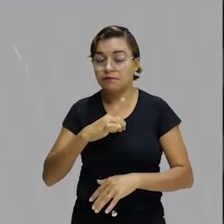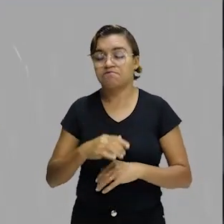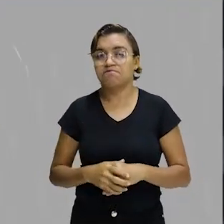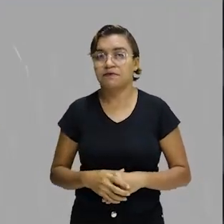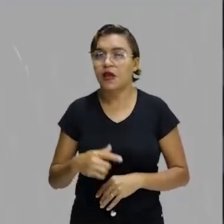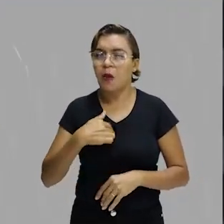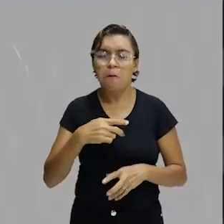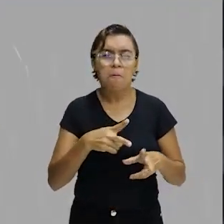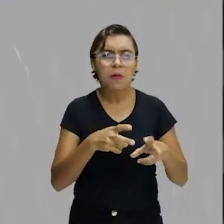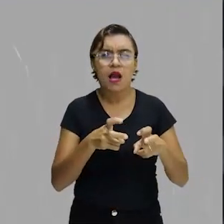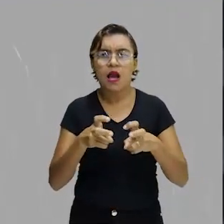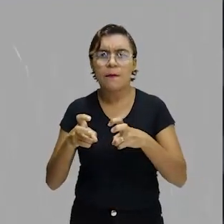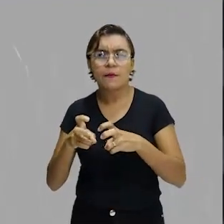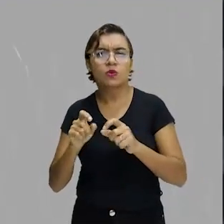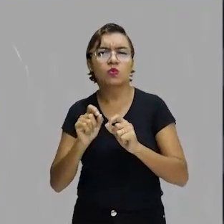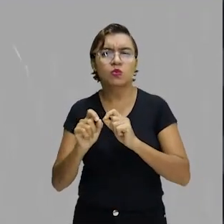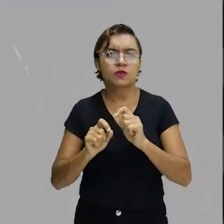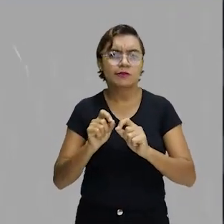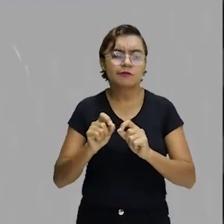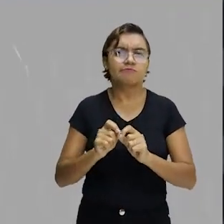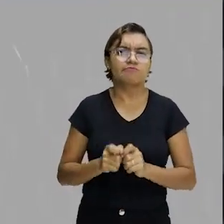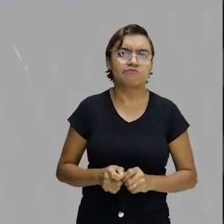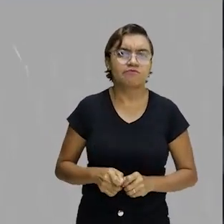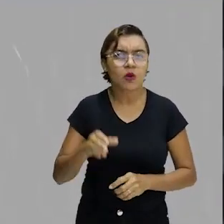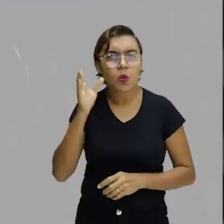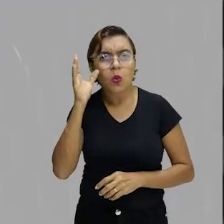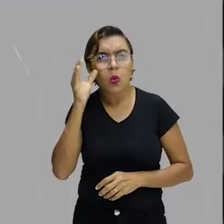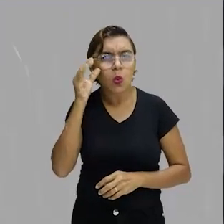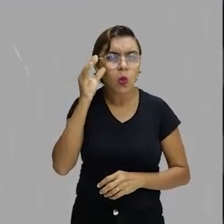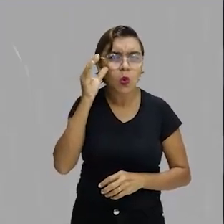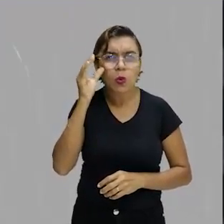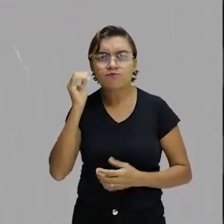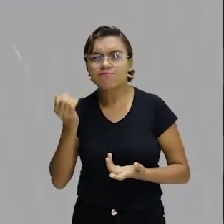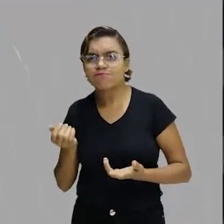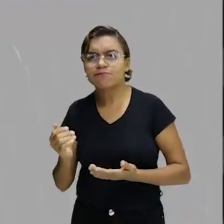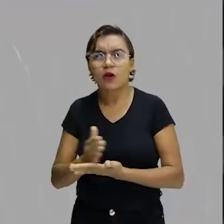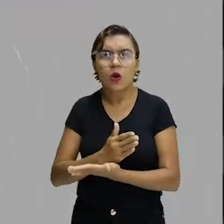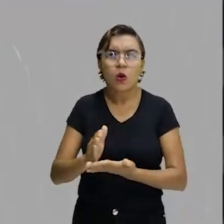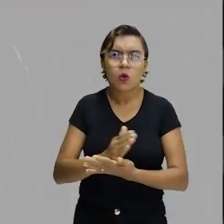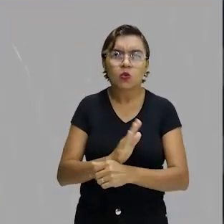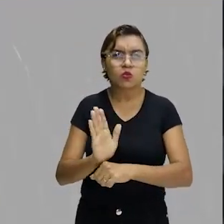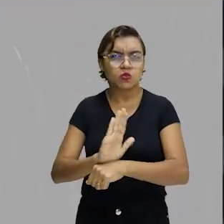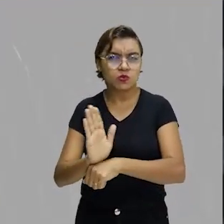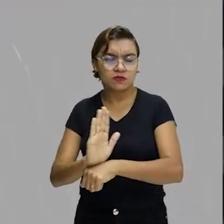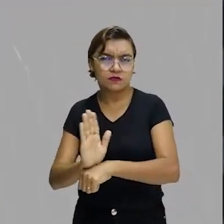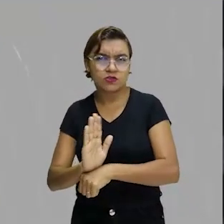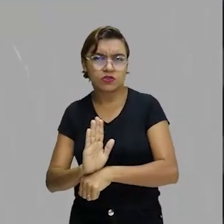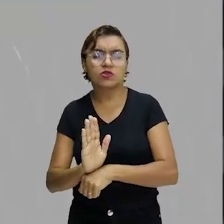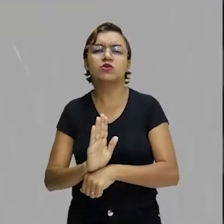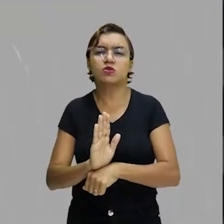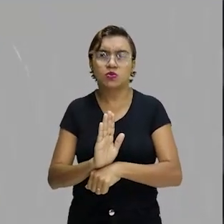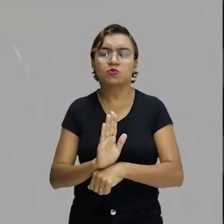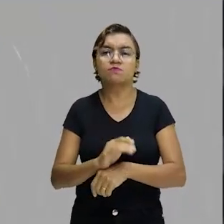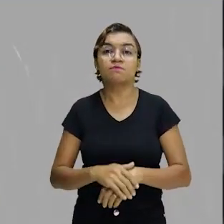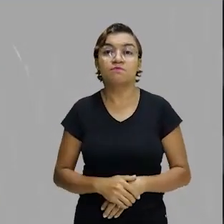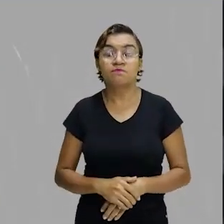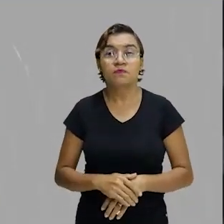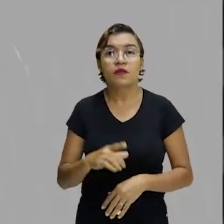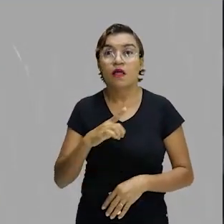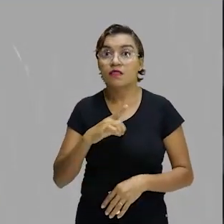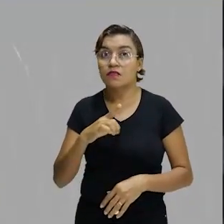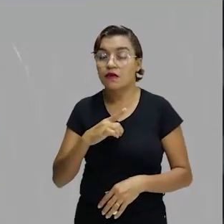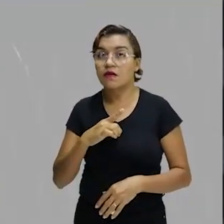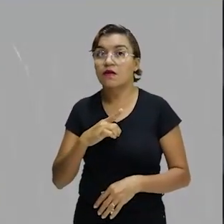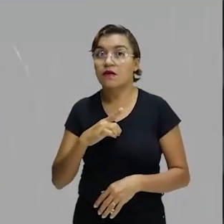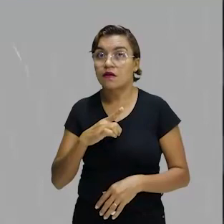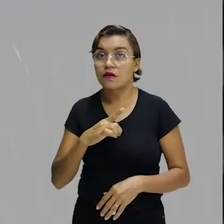notado, eu fui curiar alguns vídeos sobre estes assuntos aqui, lógica, silogismo, método, e tem muita